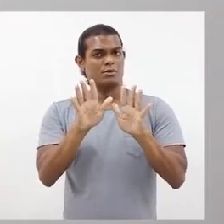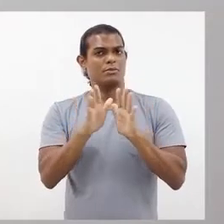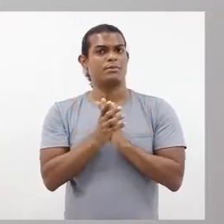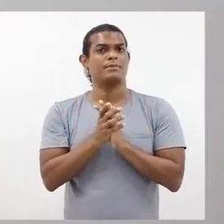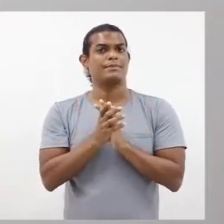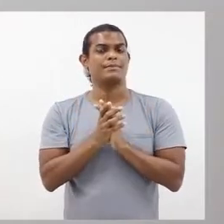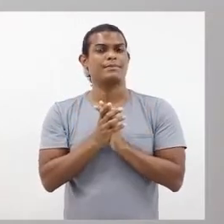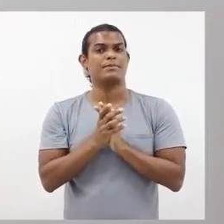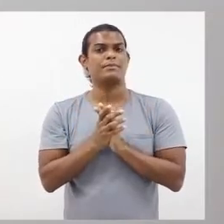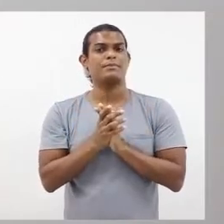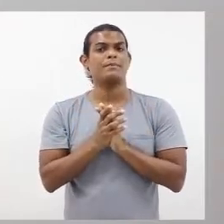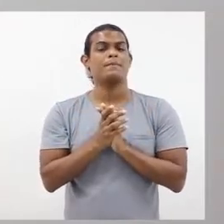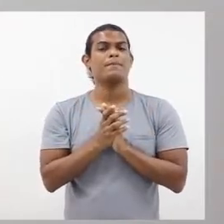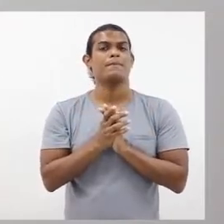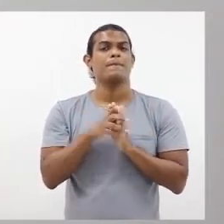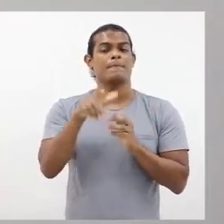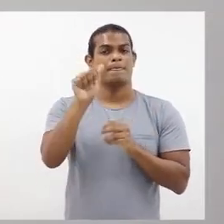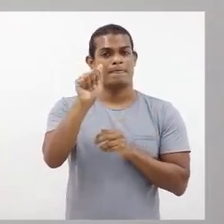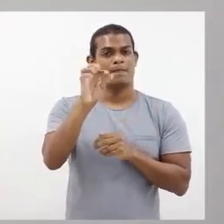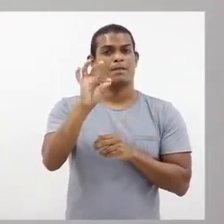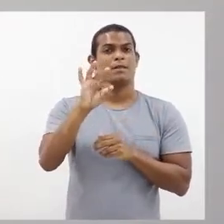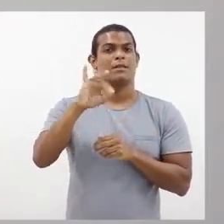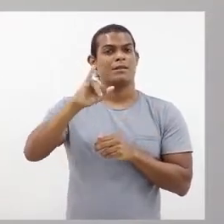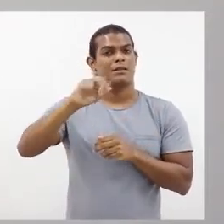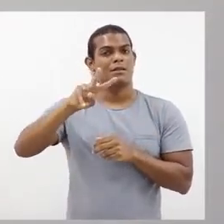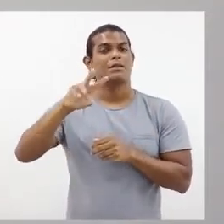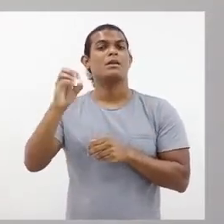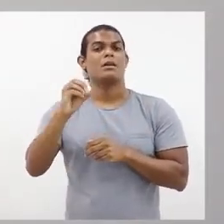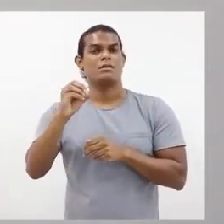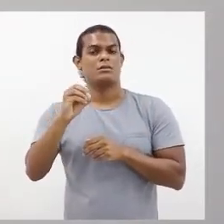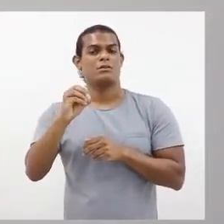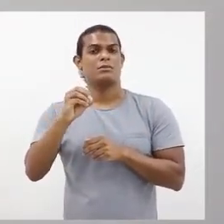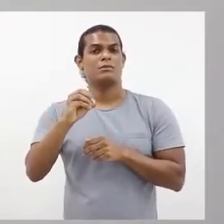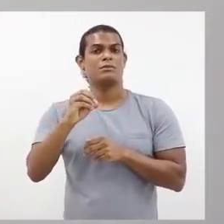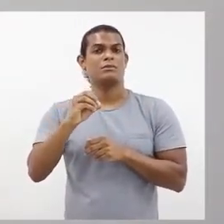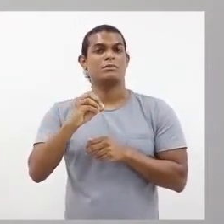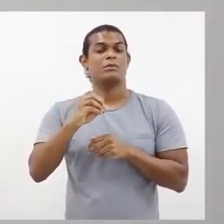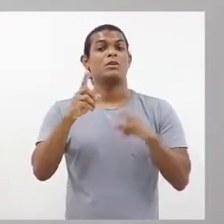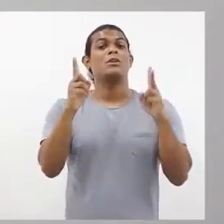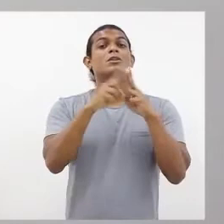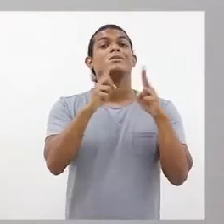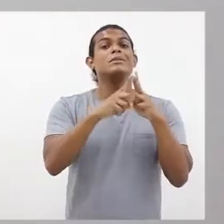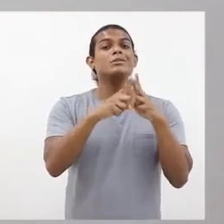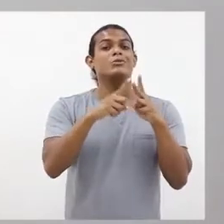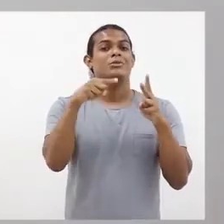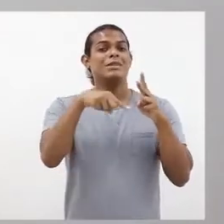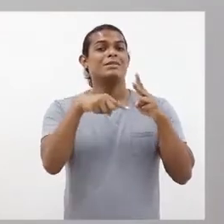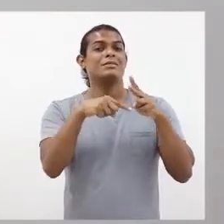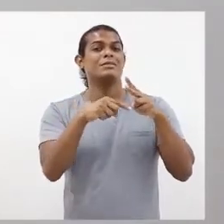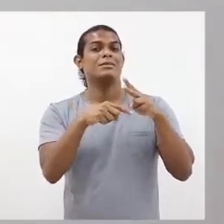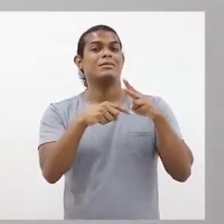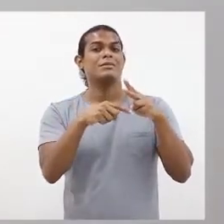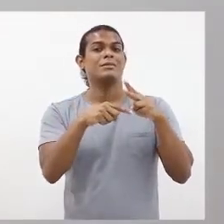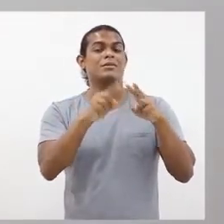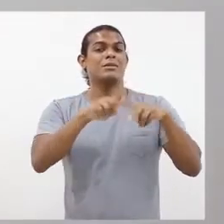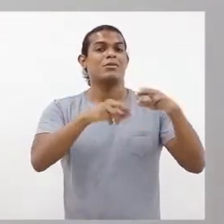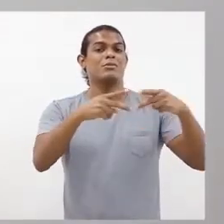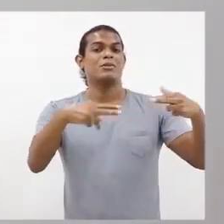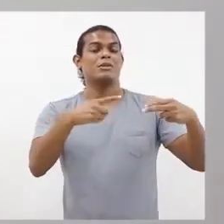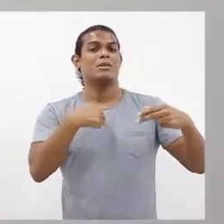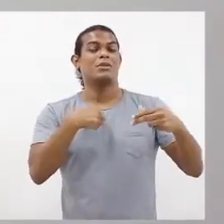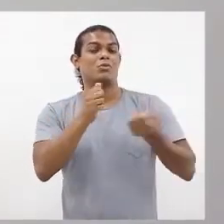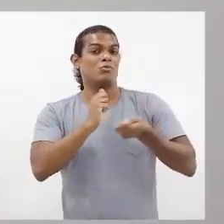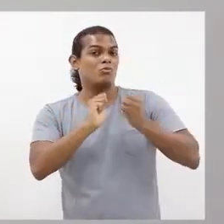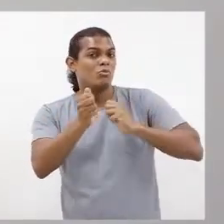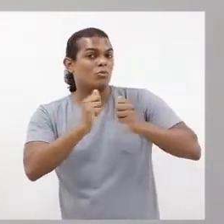sendo um ativo. Segundo passo: será que esse negócio que eu controlo traz algum benefício para a minha